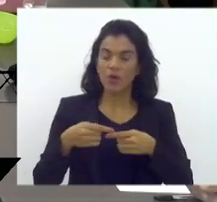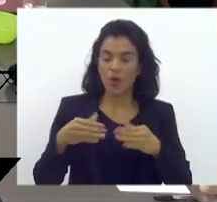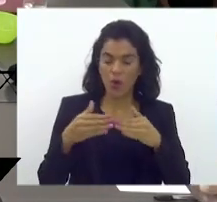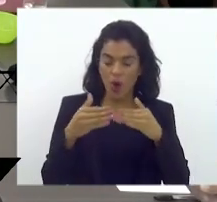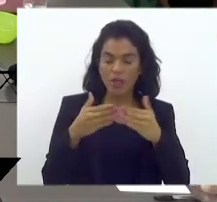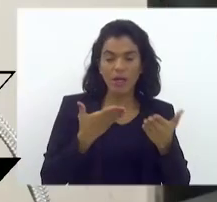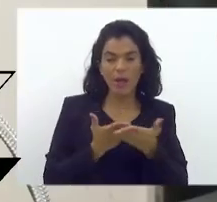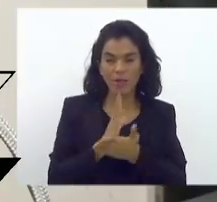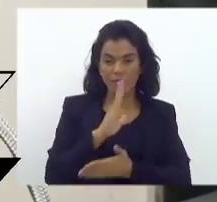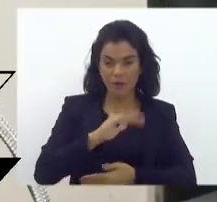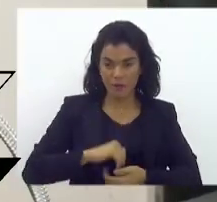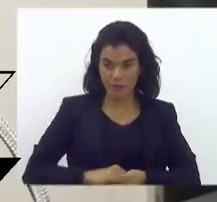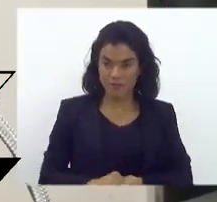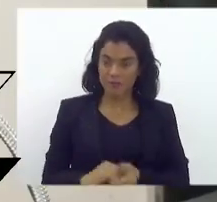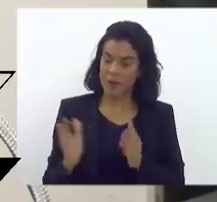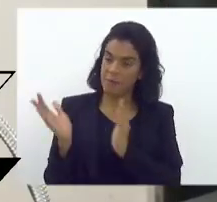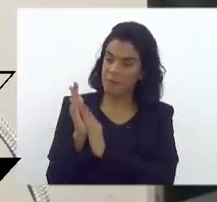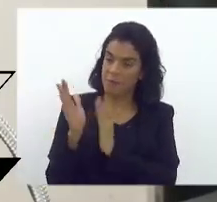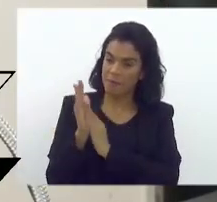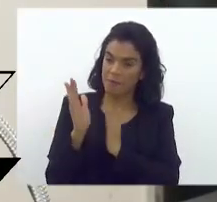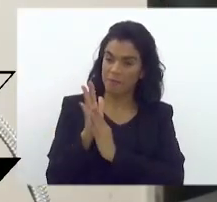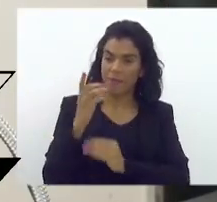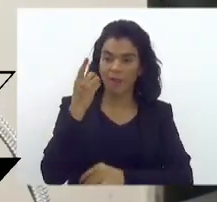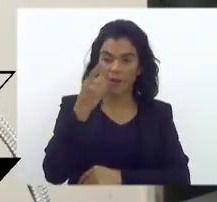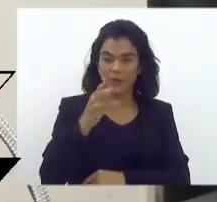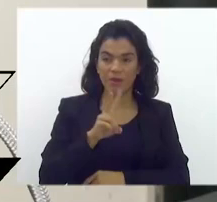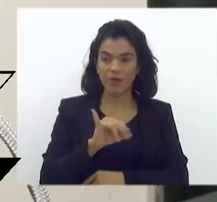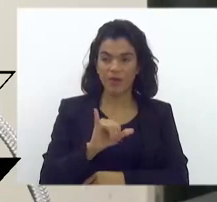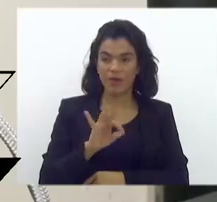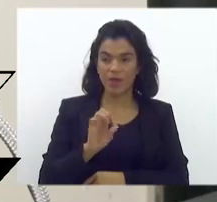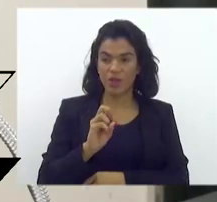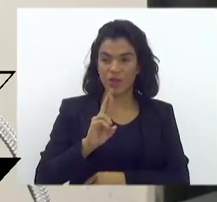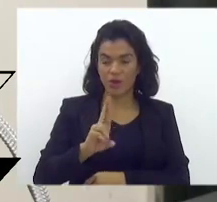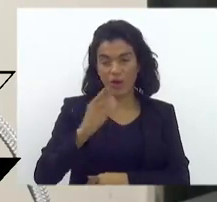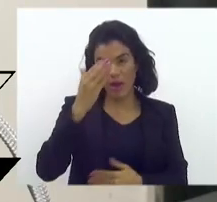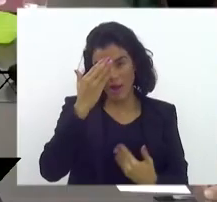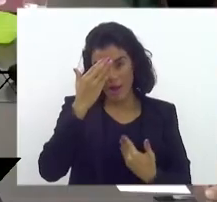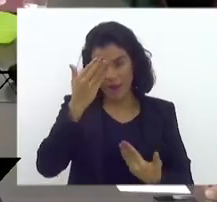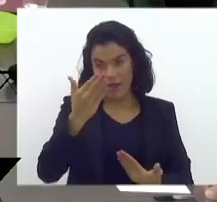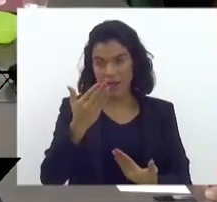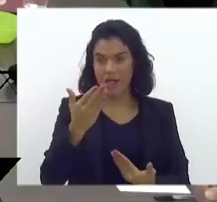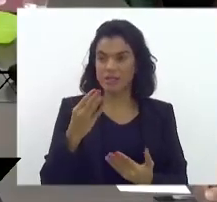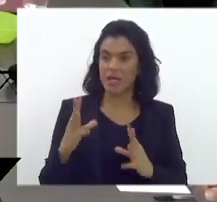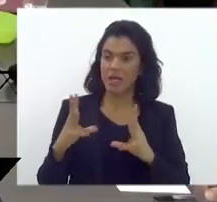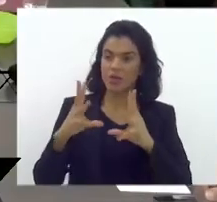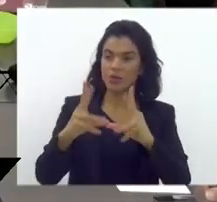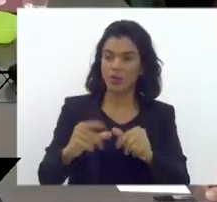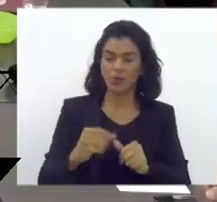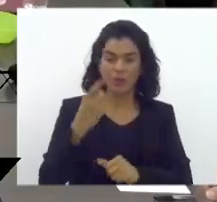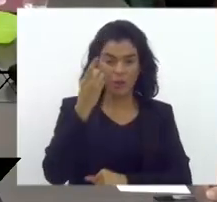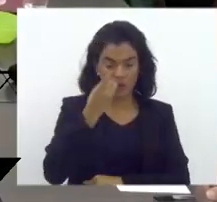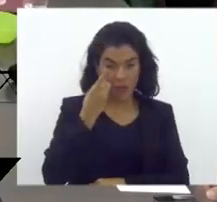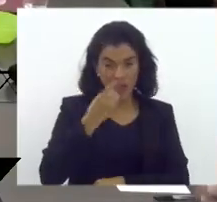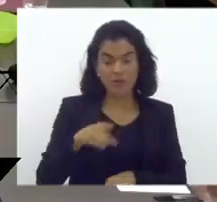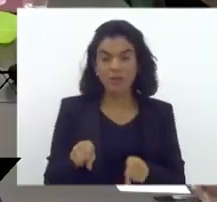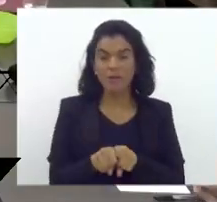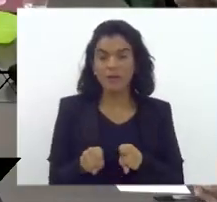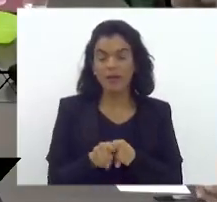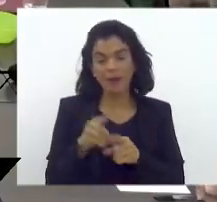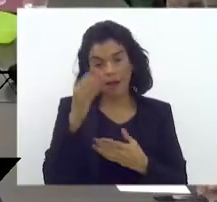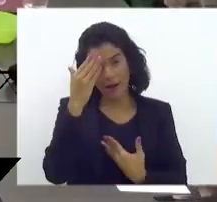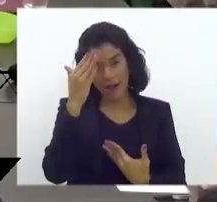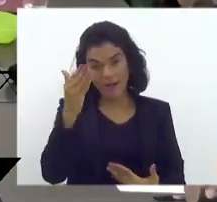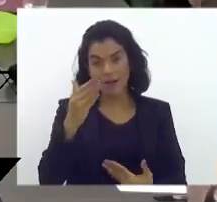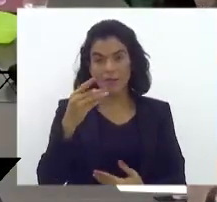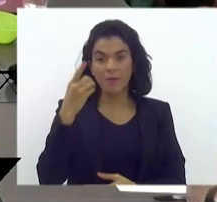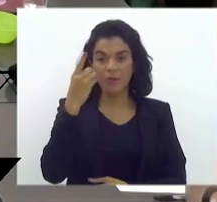estão, aprovado. Parabéns, deputado Vitor Júnior. Obrigado, deputado. Eu queria agradecer a Vossa Excelência, a todos os deputados, e agradecer ao deputado